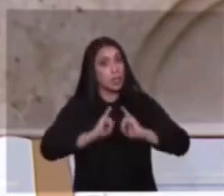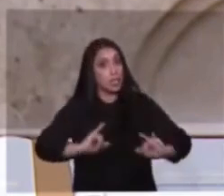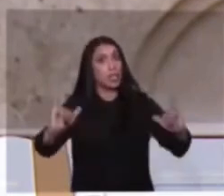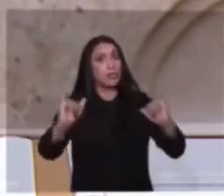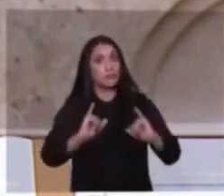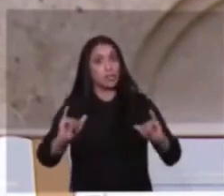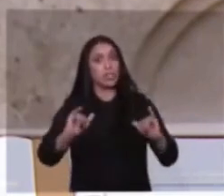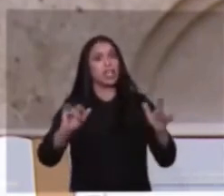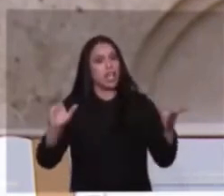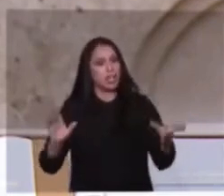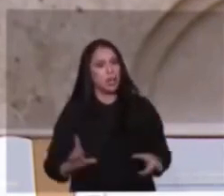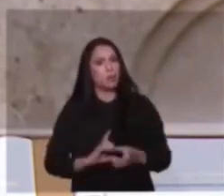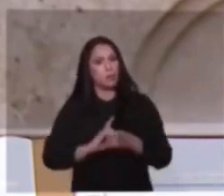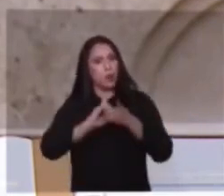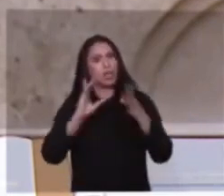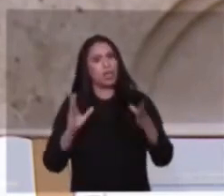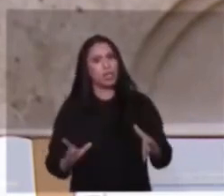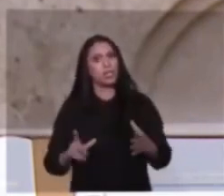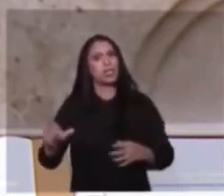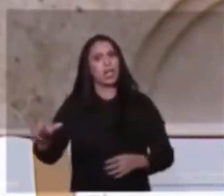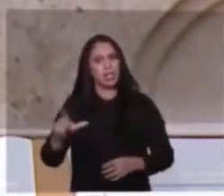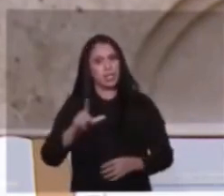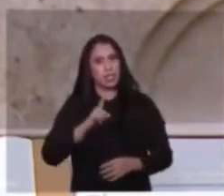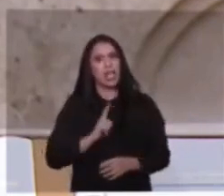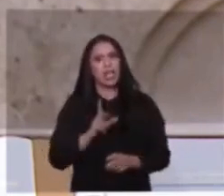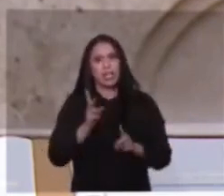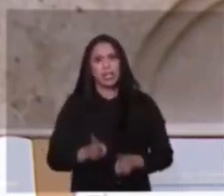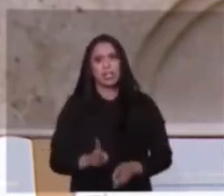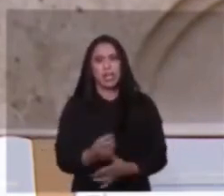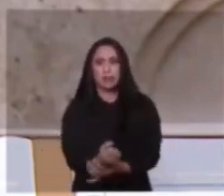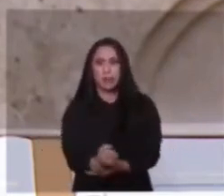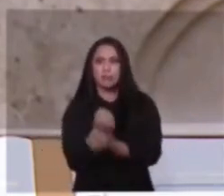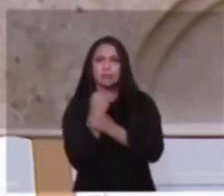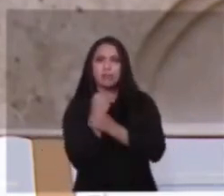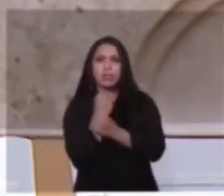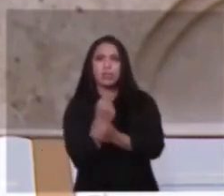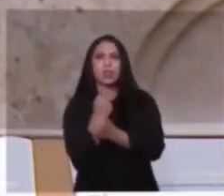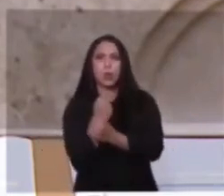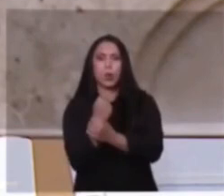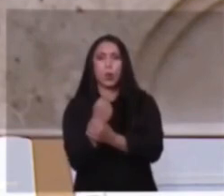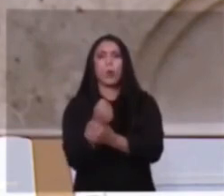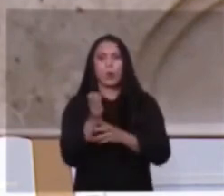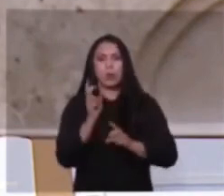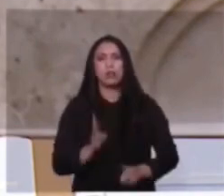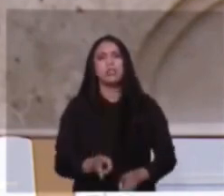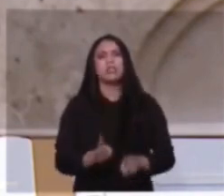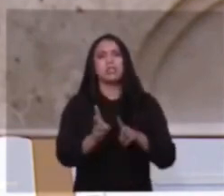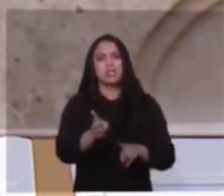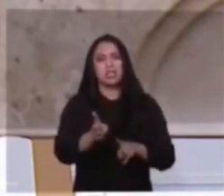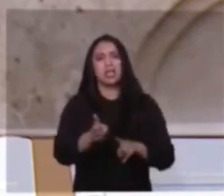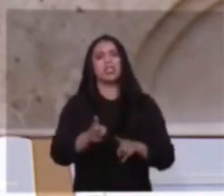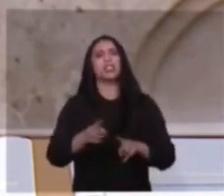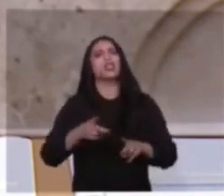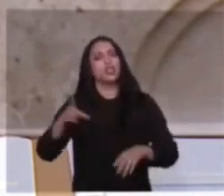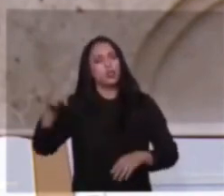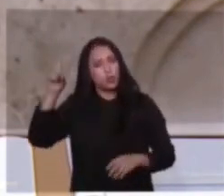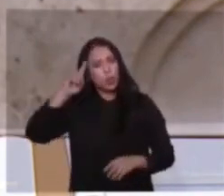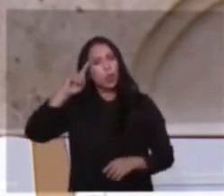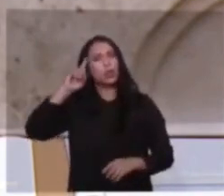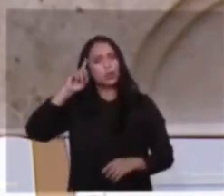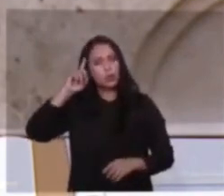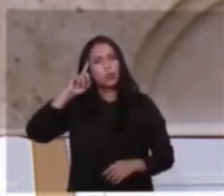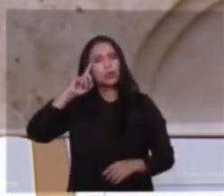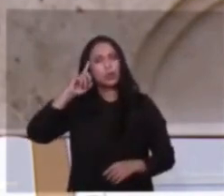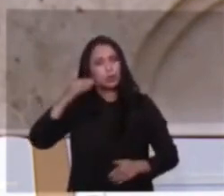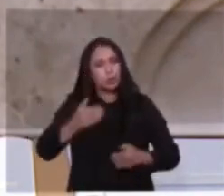a democracia que restou inabalada seja cultivada e regada diariamente